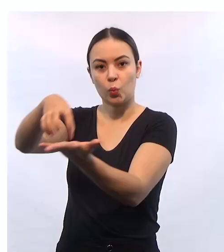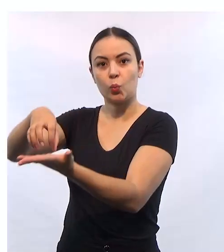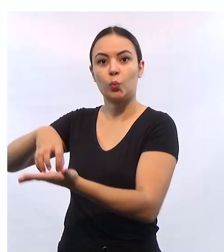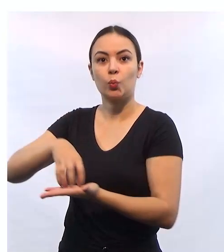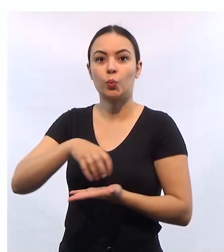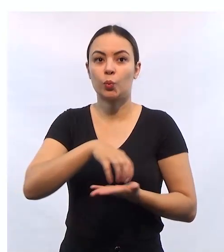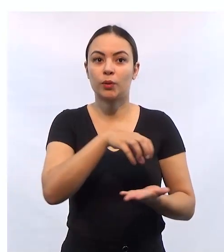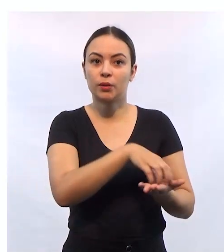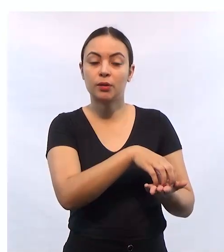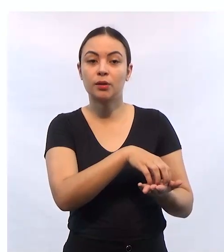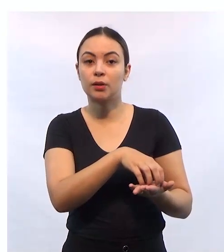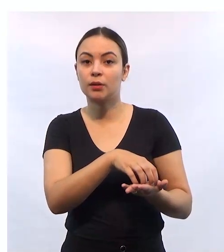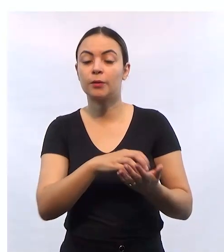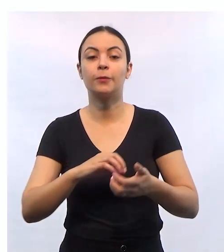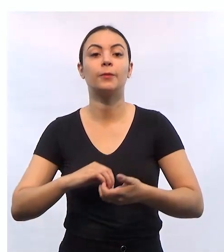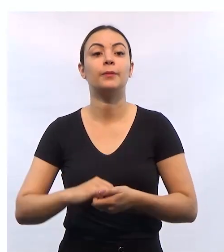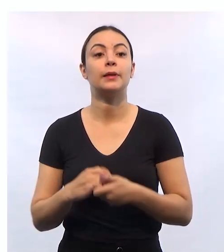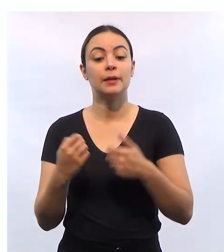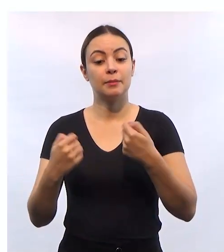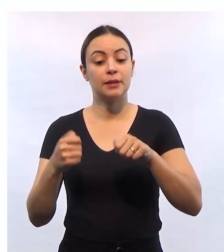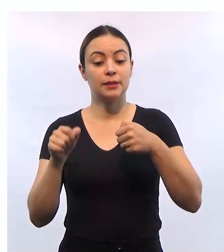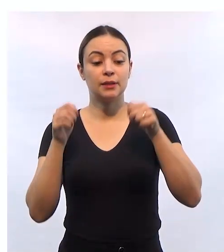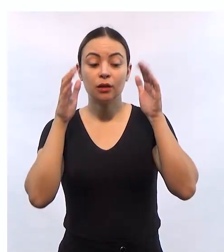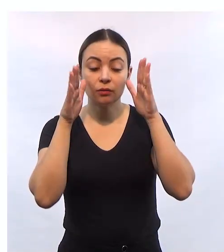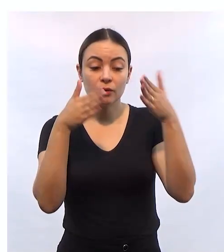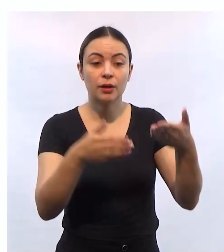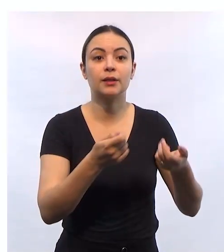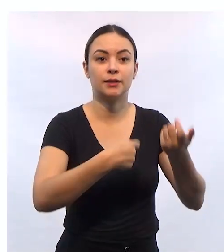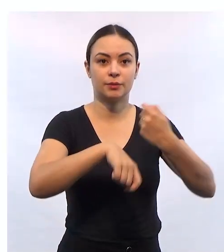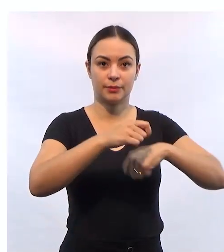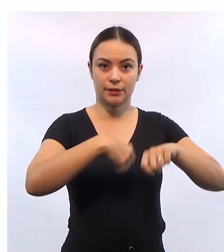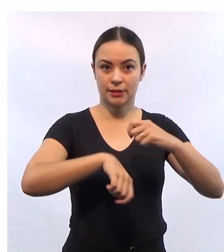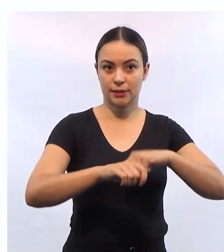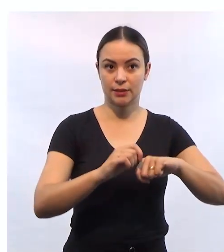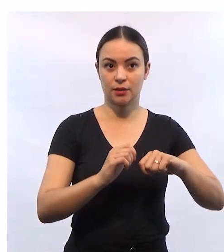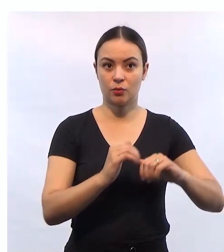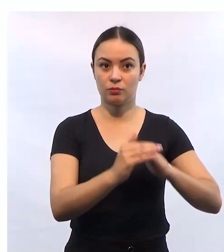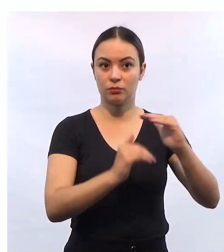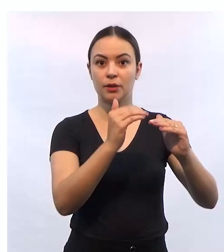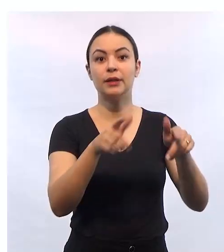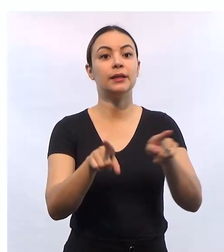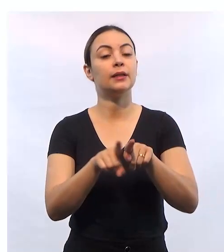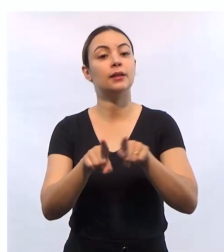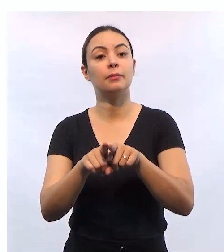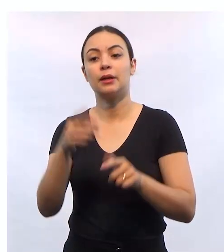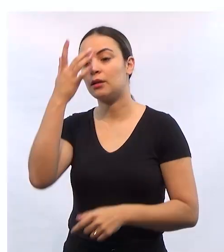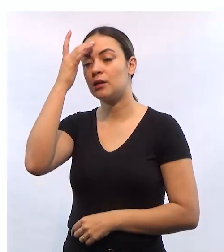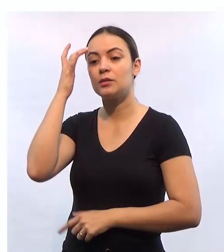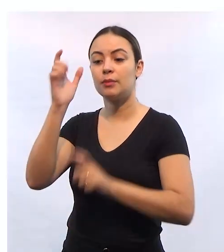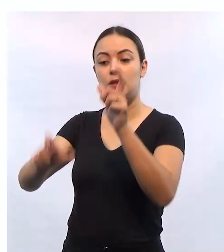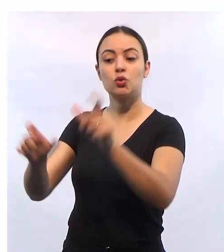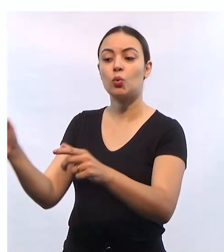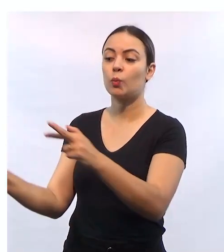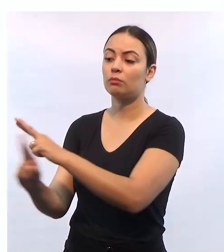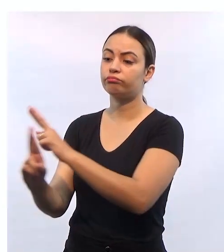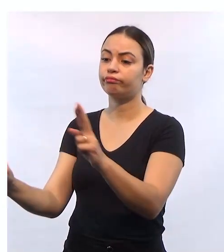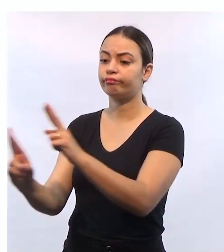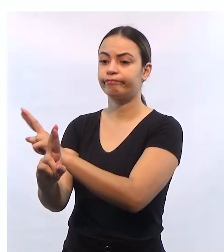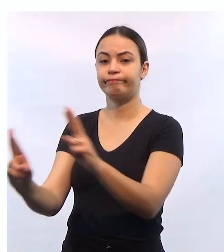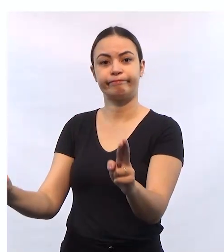de comportamento e administração, destinada a tornar mais eficazes o comportamento e, é claro, olha aqui,